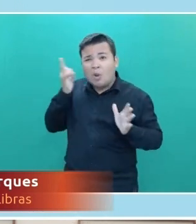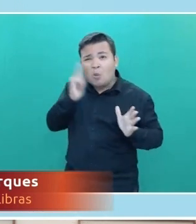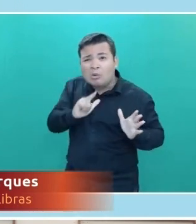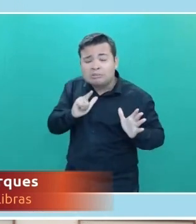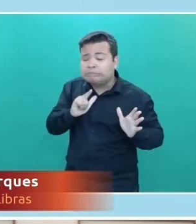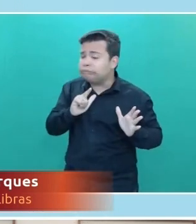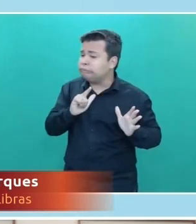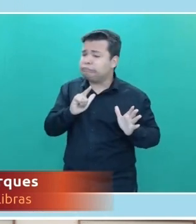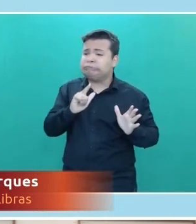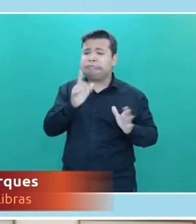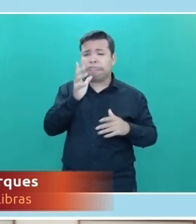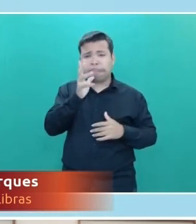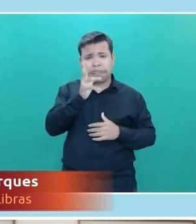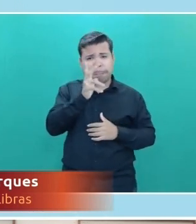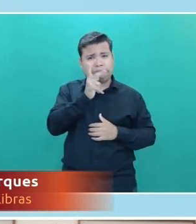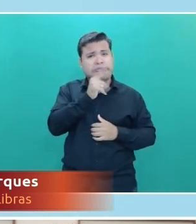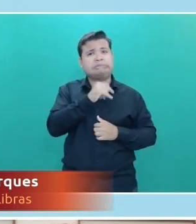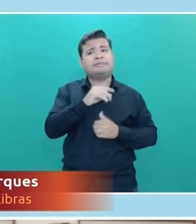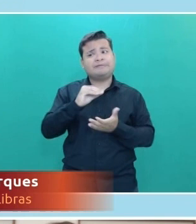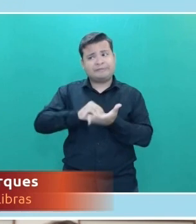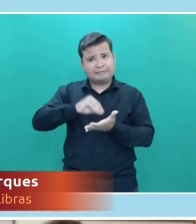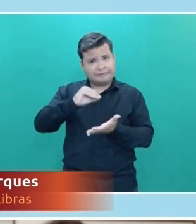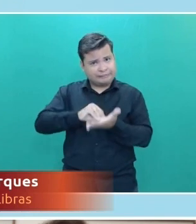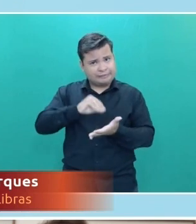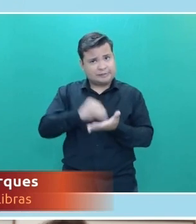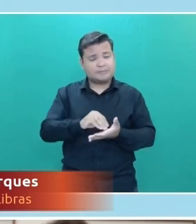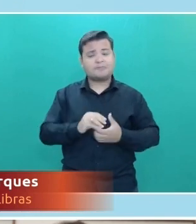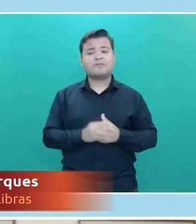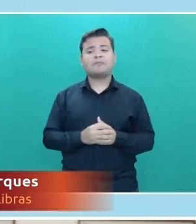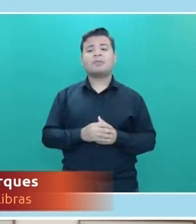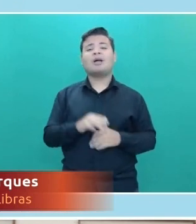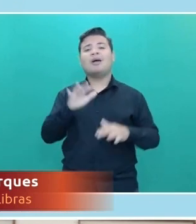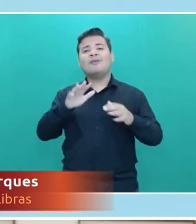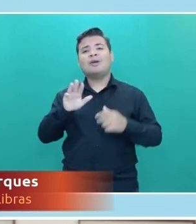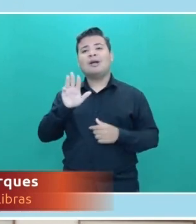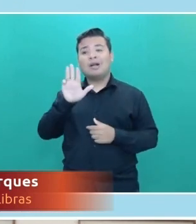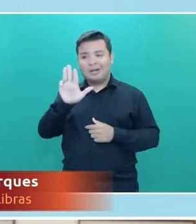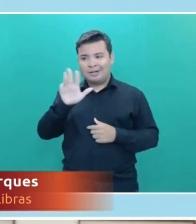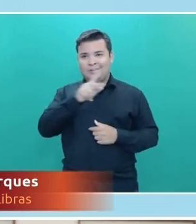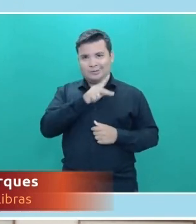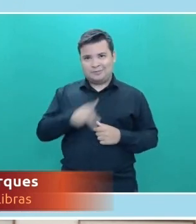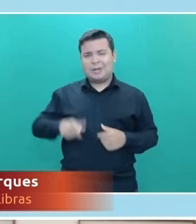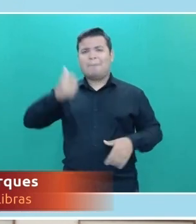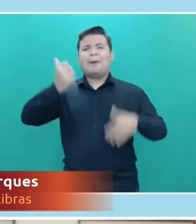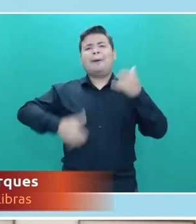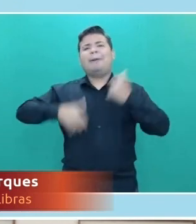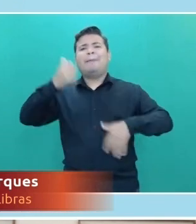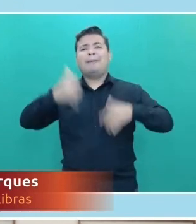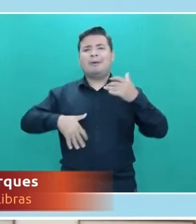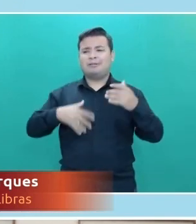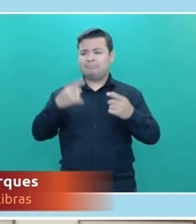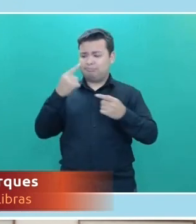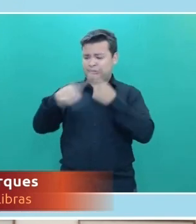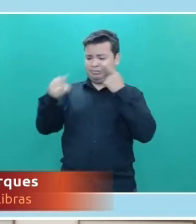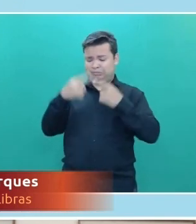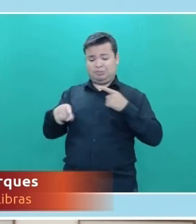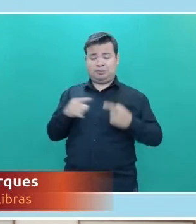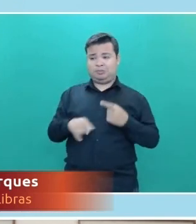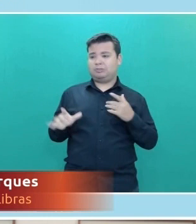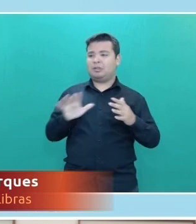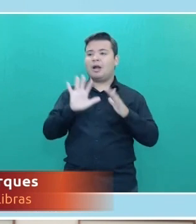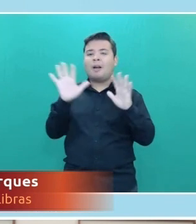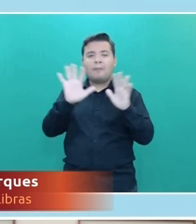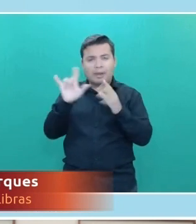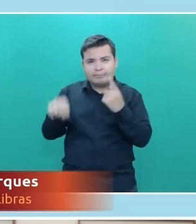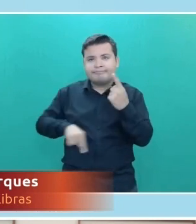diria que essas declarações, algumas vezes desencontradas do presidente Lula, têm essa função. Então, ele fala uma coisa